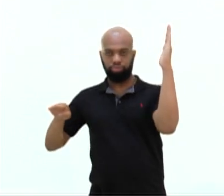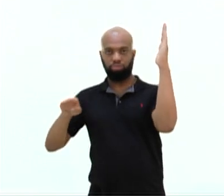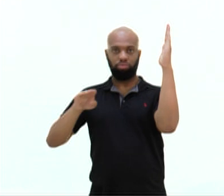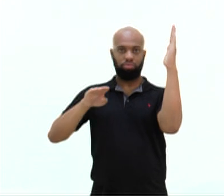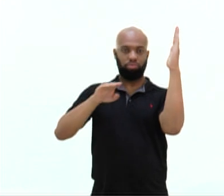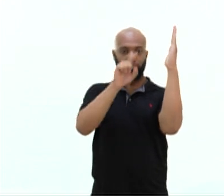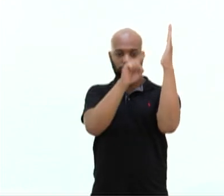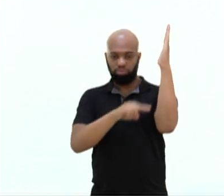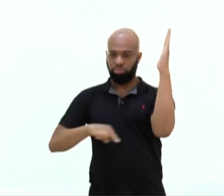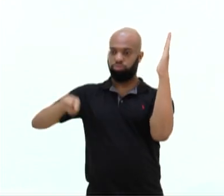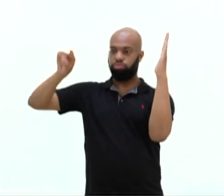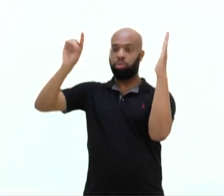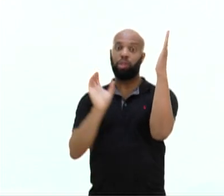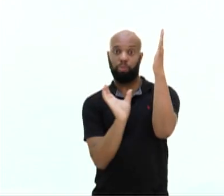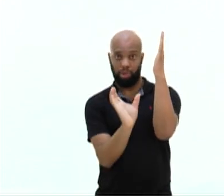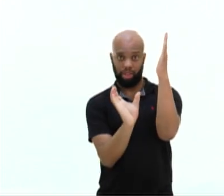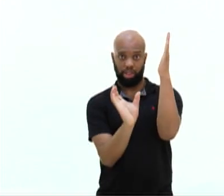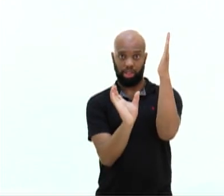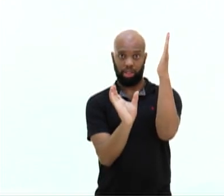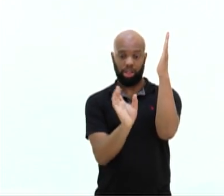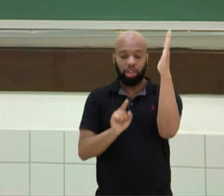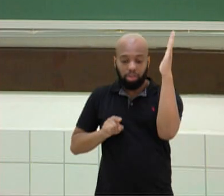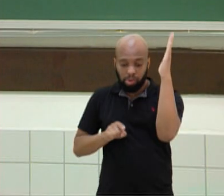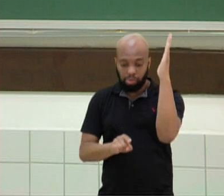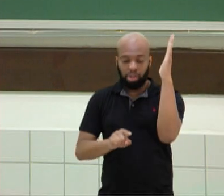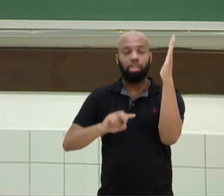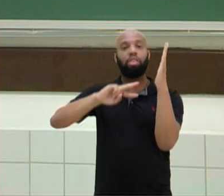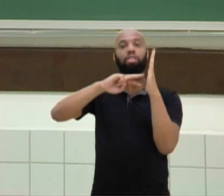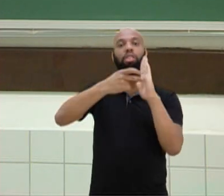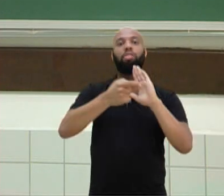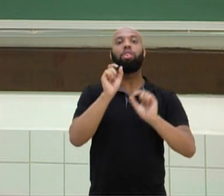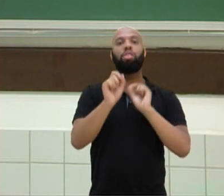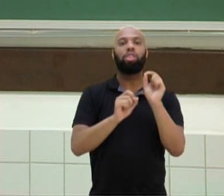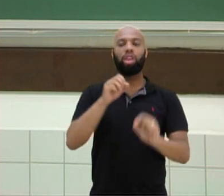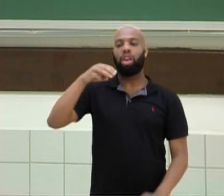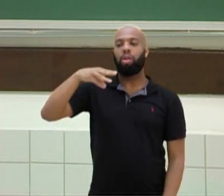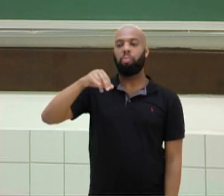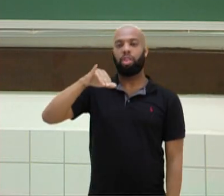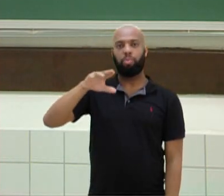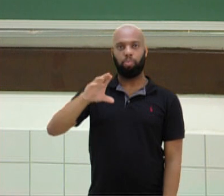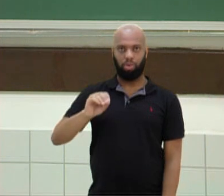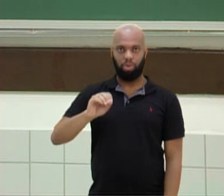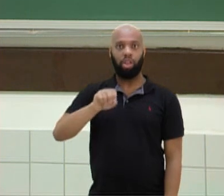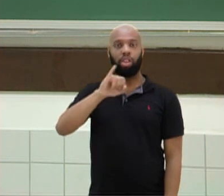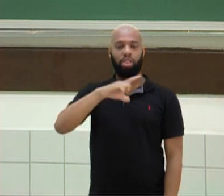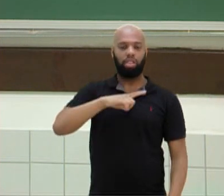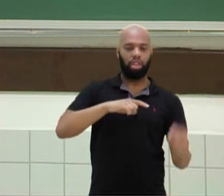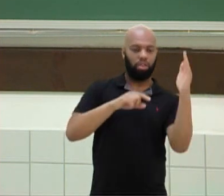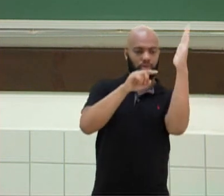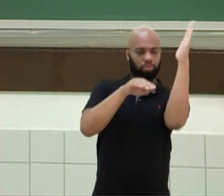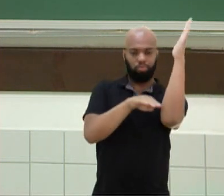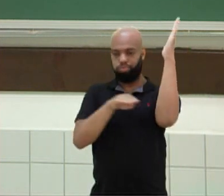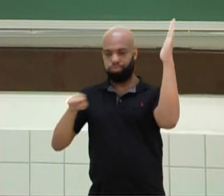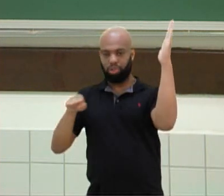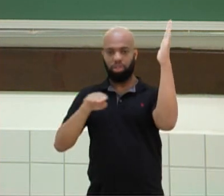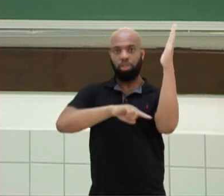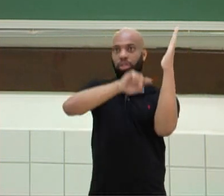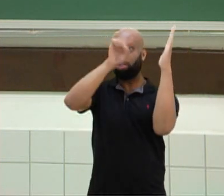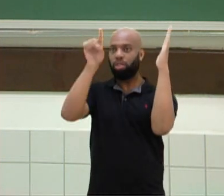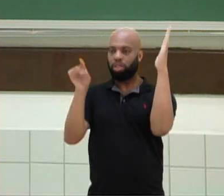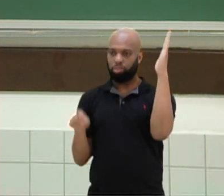para cima, esse vértice vai identificar o ponto de mínimo da função. Se a concavidade for voltada para